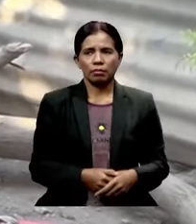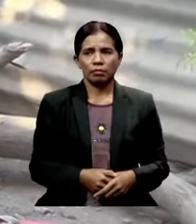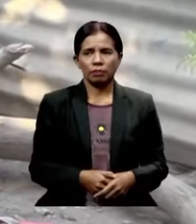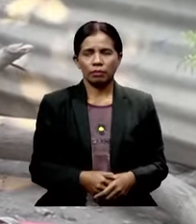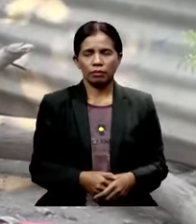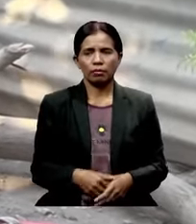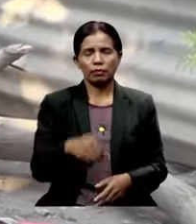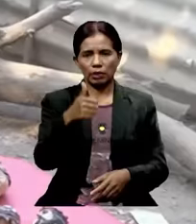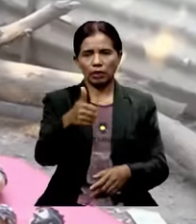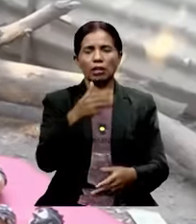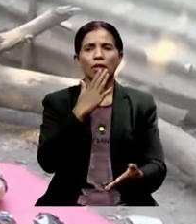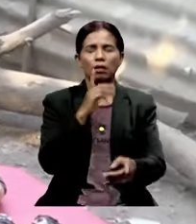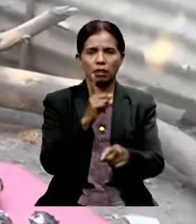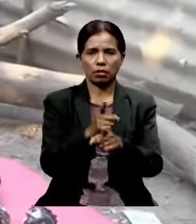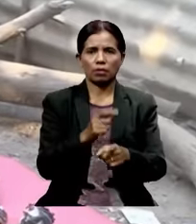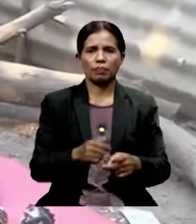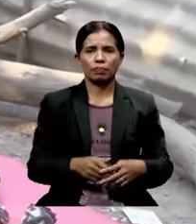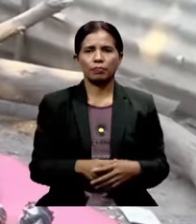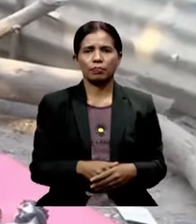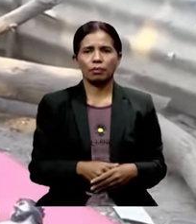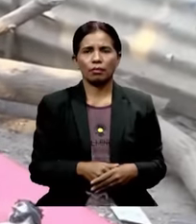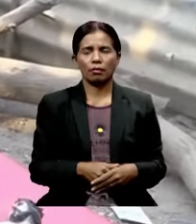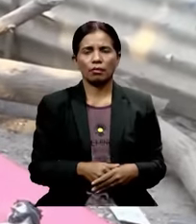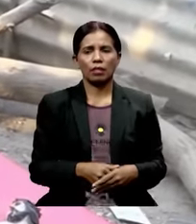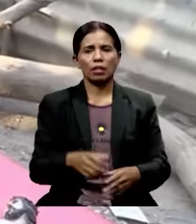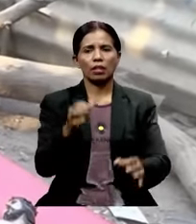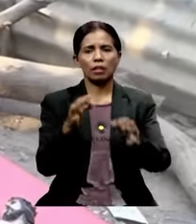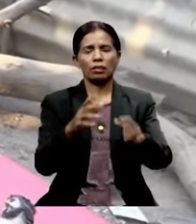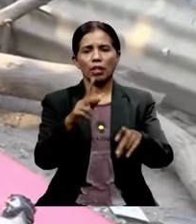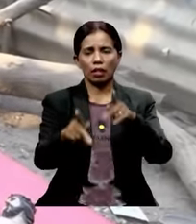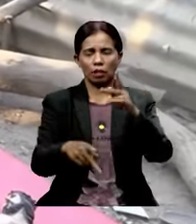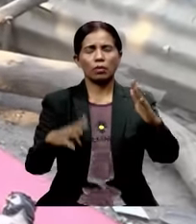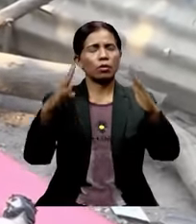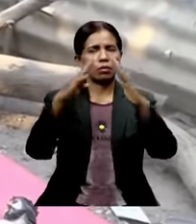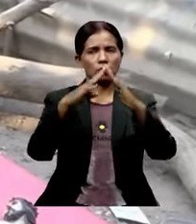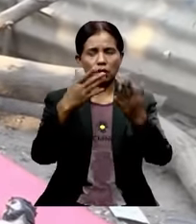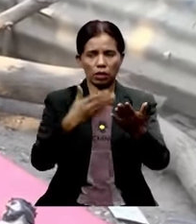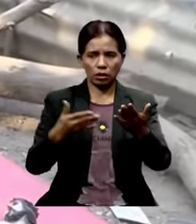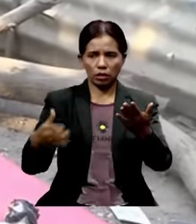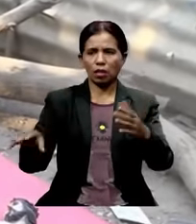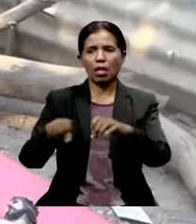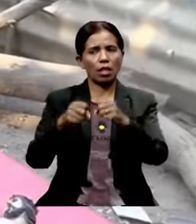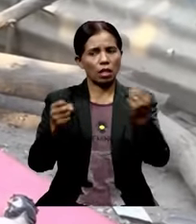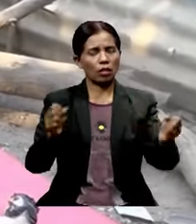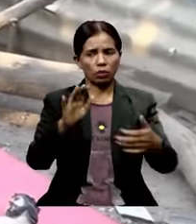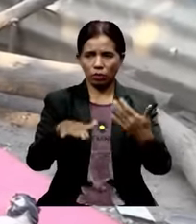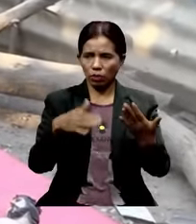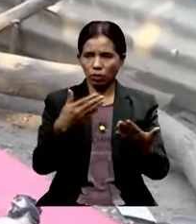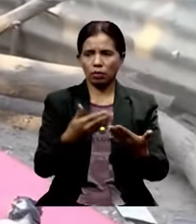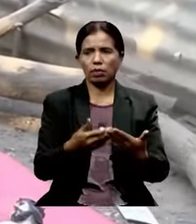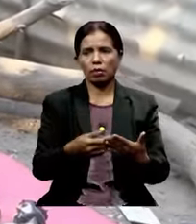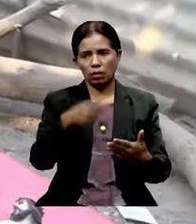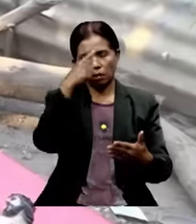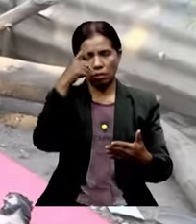Capaz, lós. Se a população nem a uma, nem a sessão, se a bacurrão, também